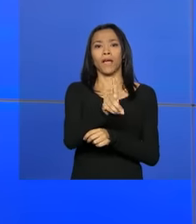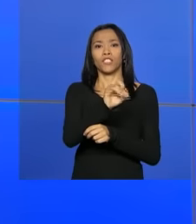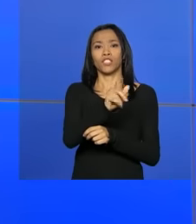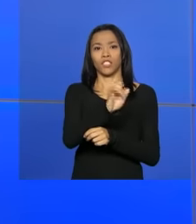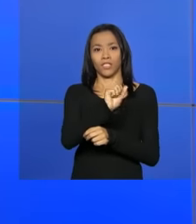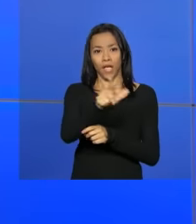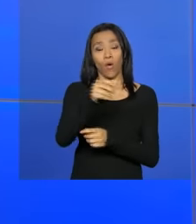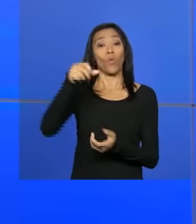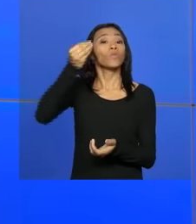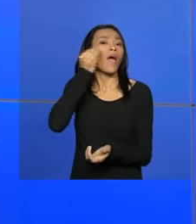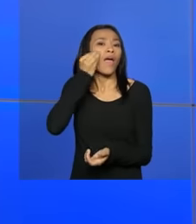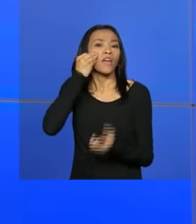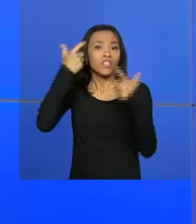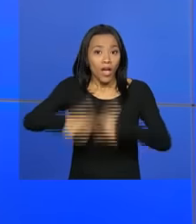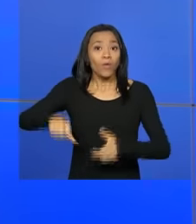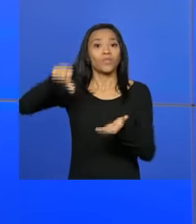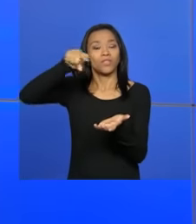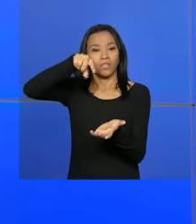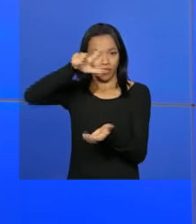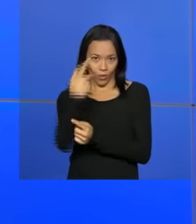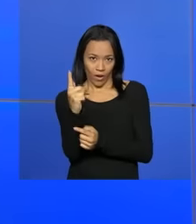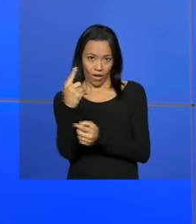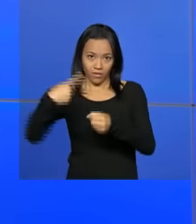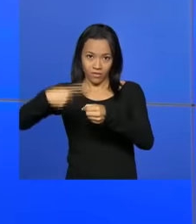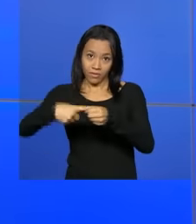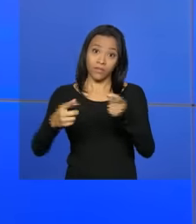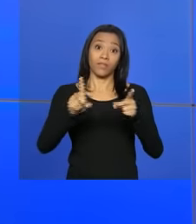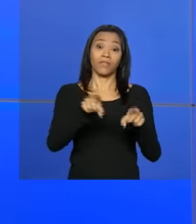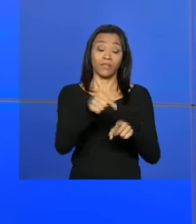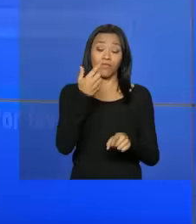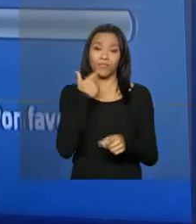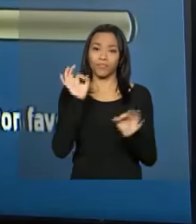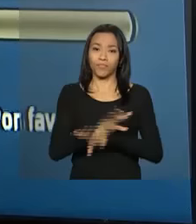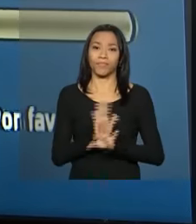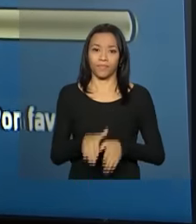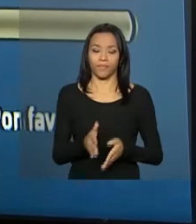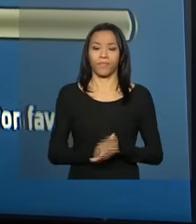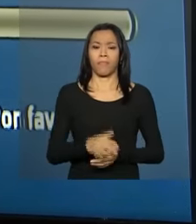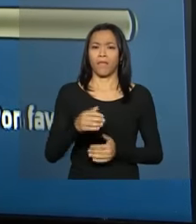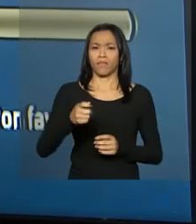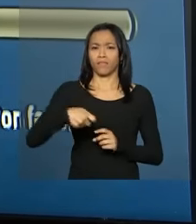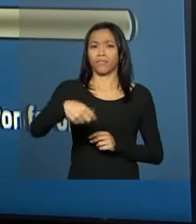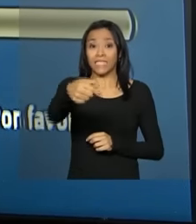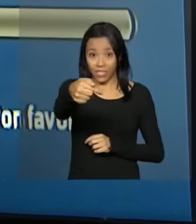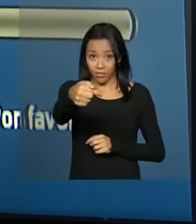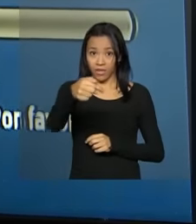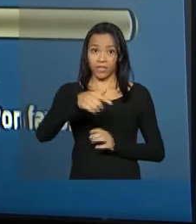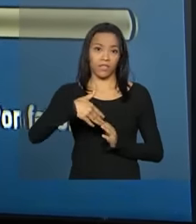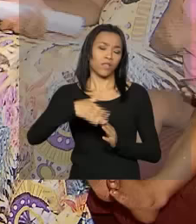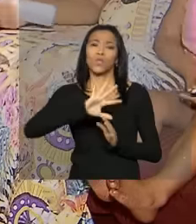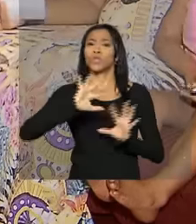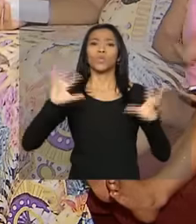teste piloto no município de Rio Verde em Goiás concluído recentemente daqui a 7 meses todo o sinal de